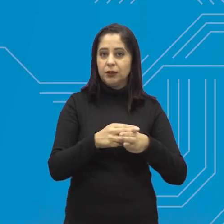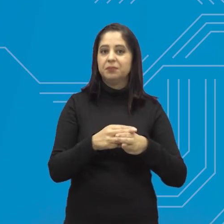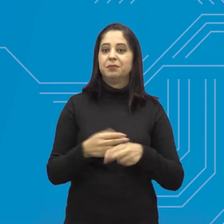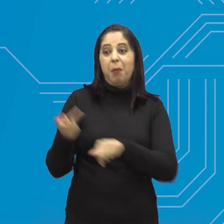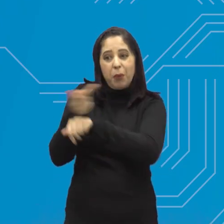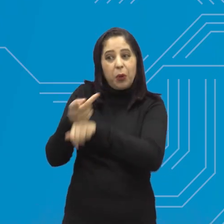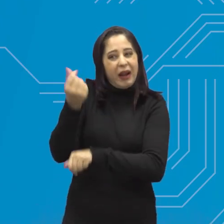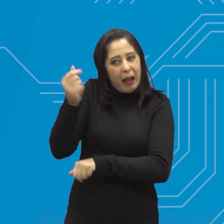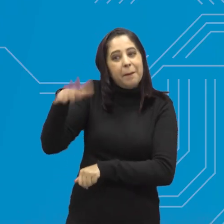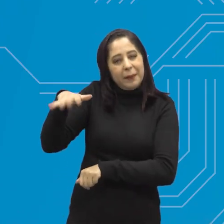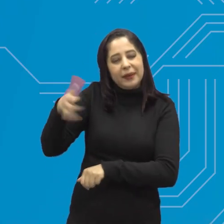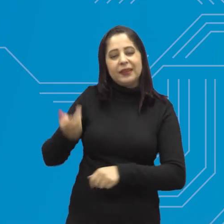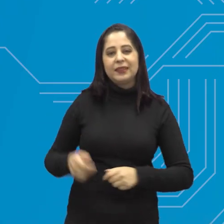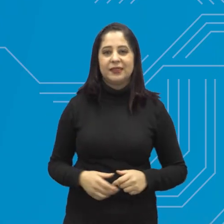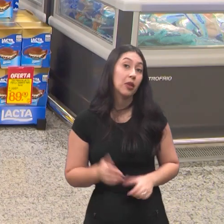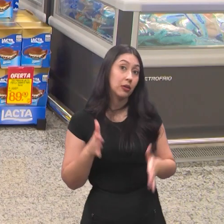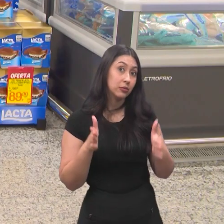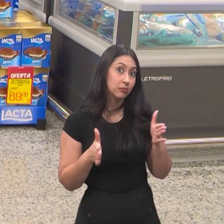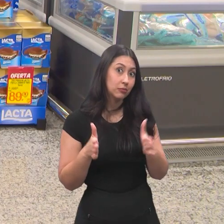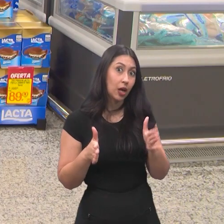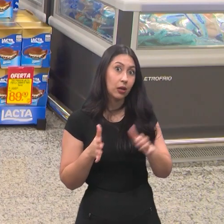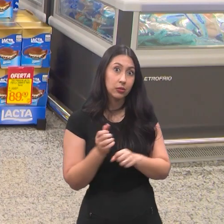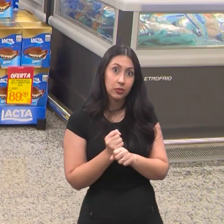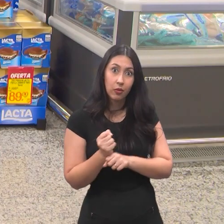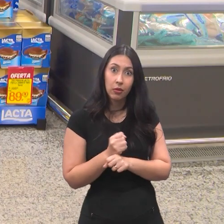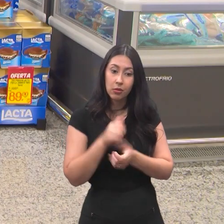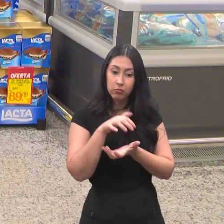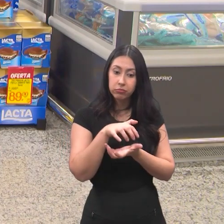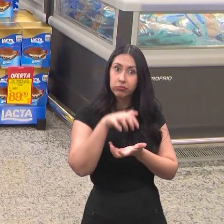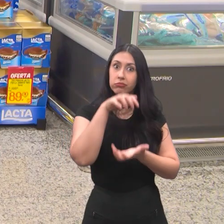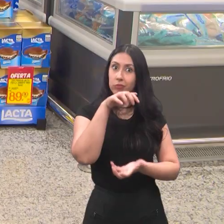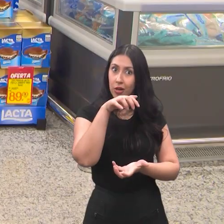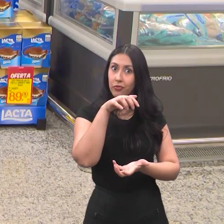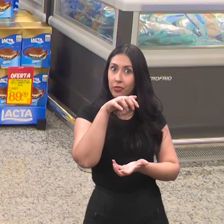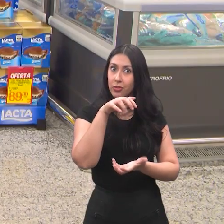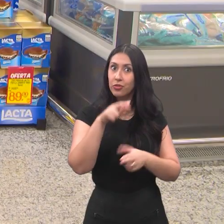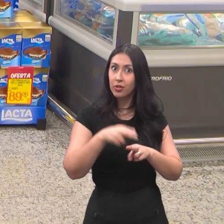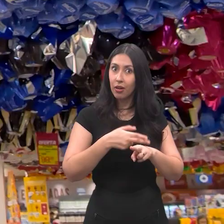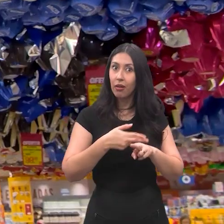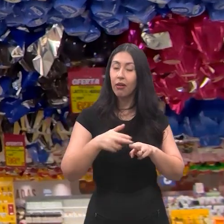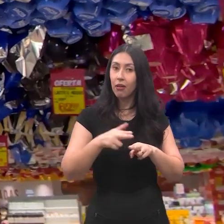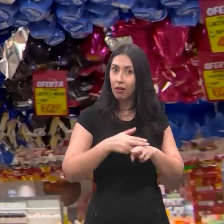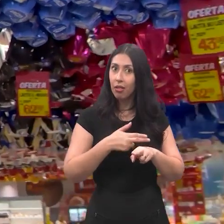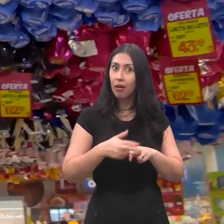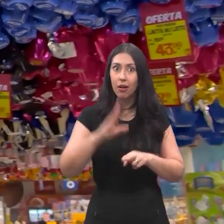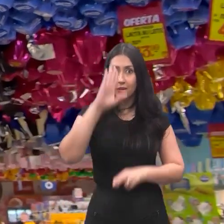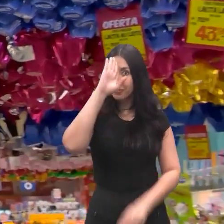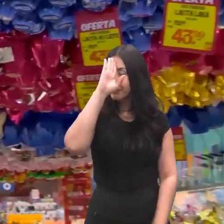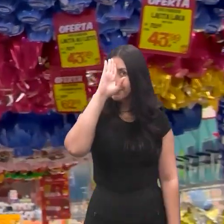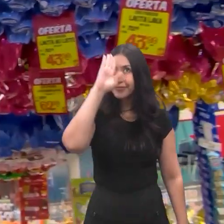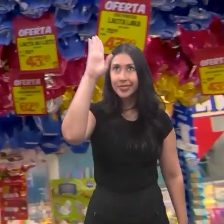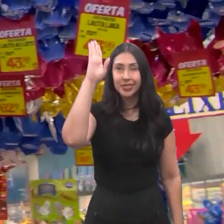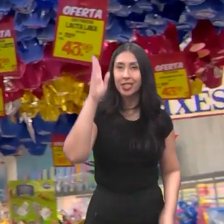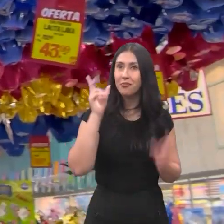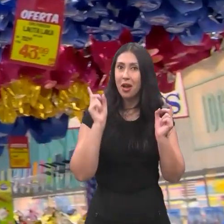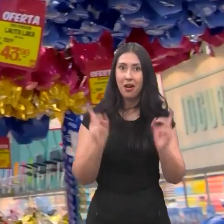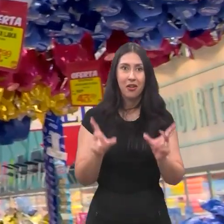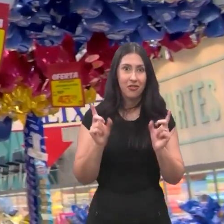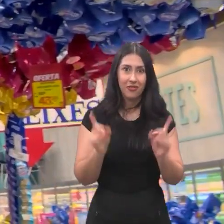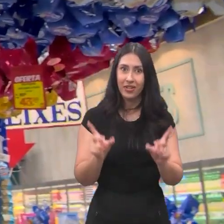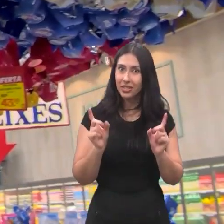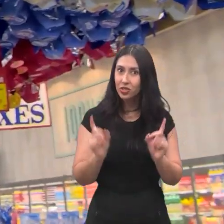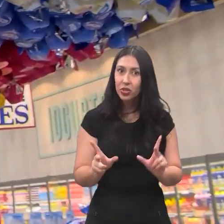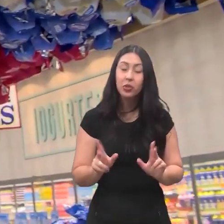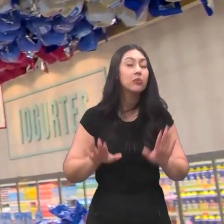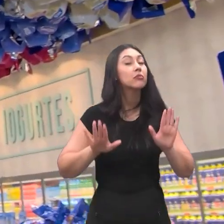em busca de opções mais baratas. Nesta época do ano, ovo de Páscoa costuma ser o grande protagonista